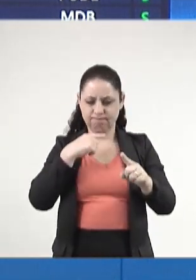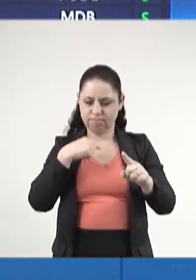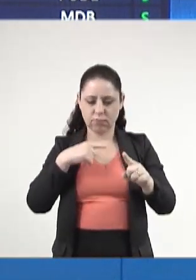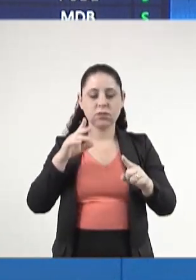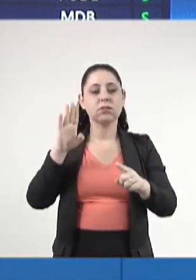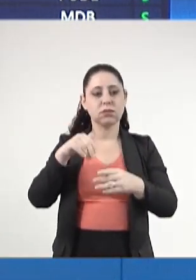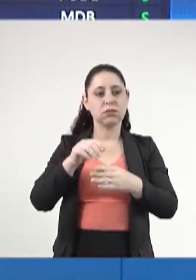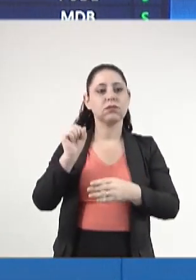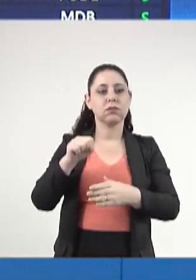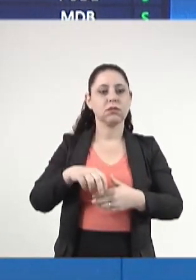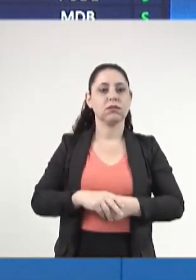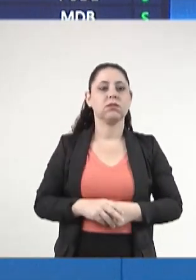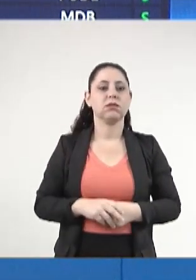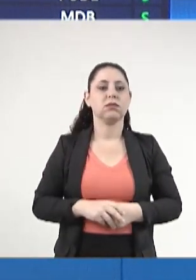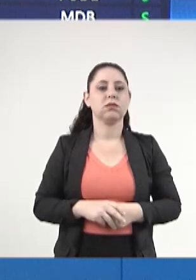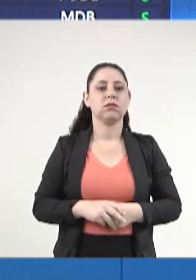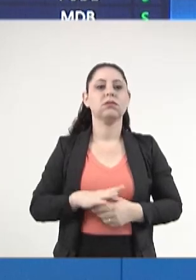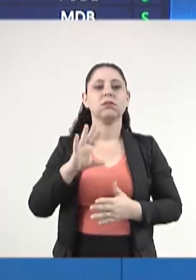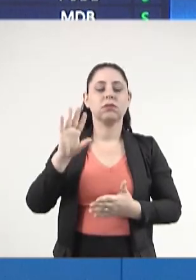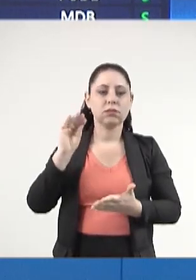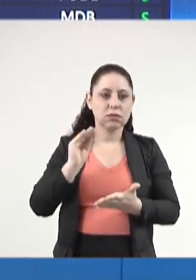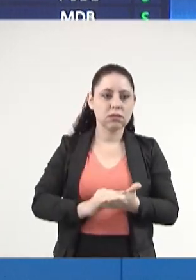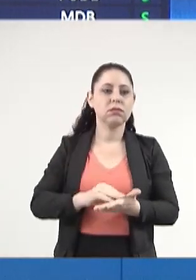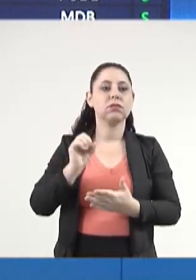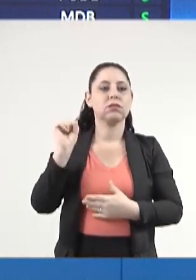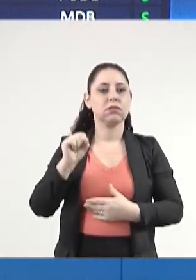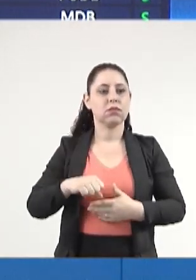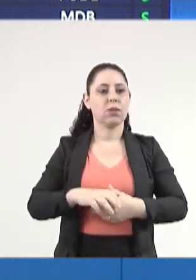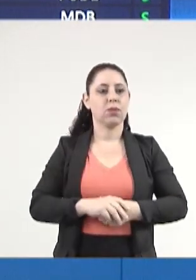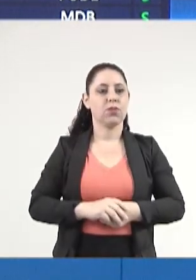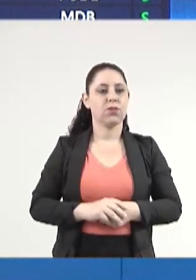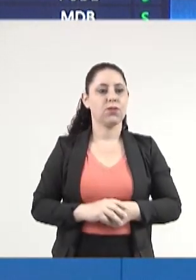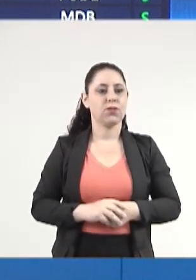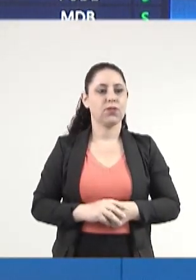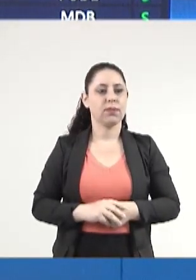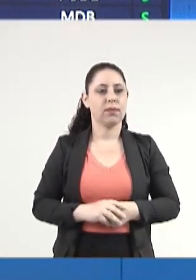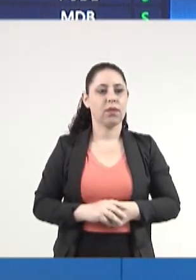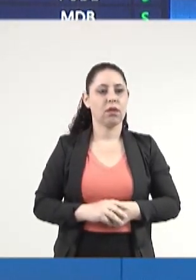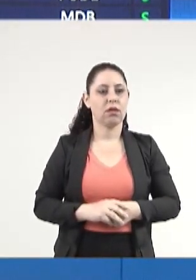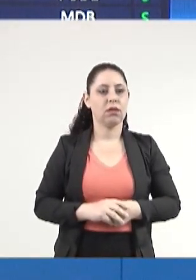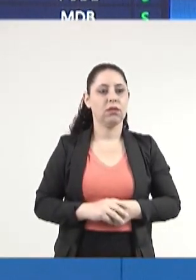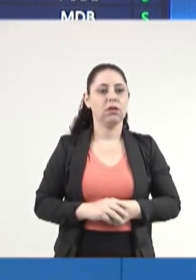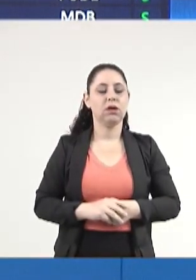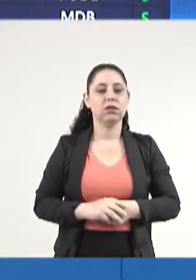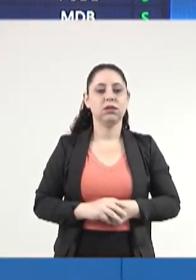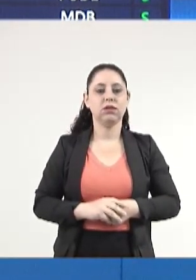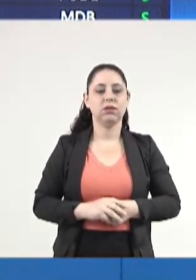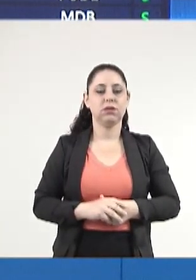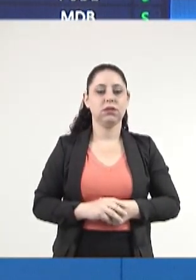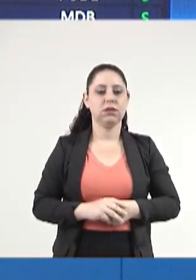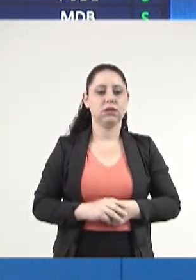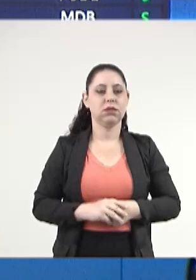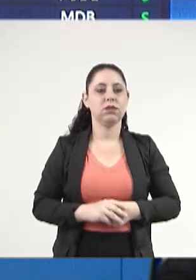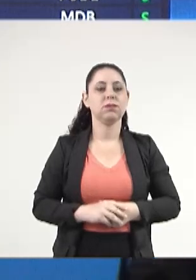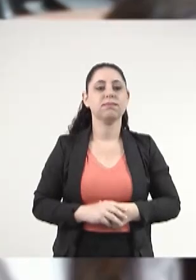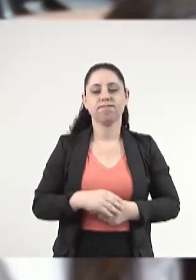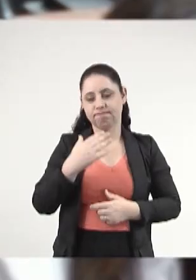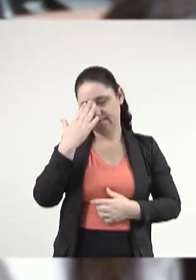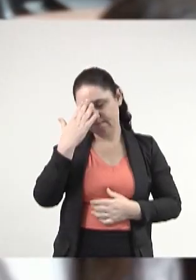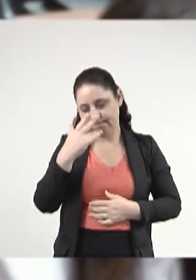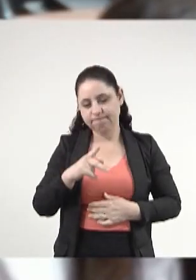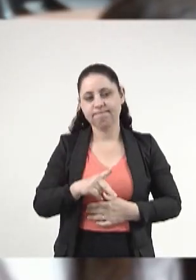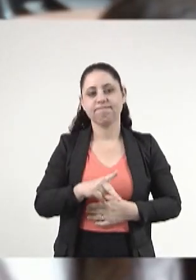sim. Registrado, senhor segundo secretário. Voto do deputado Jamilson. Obrigado,